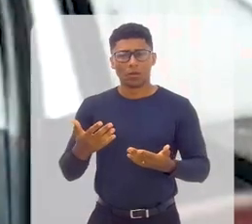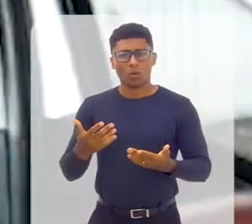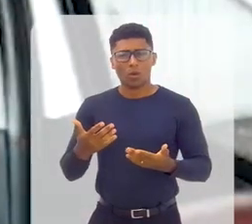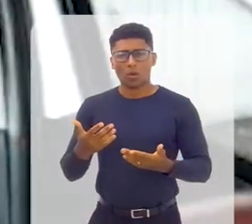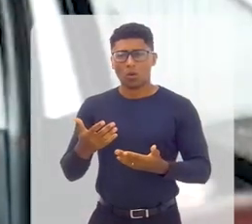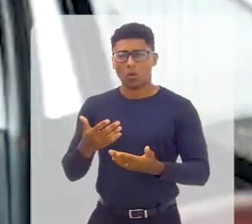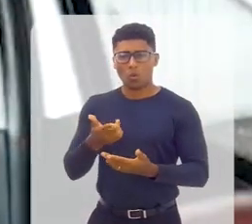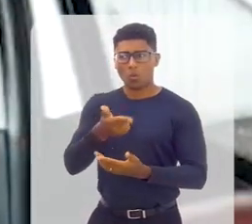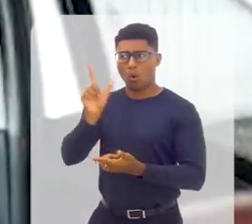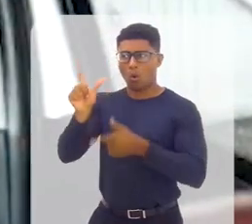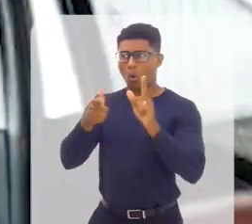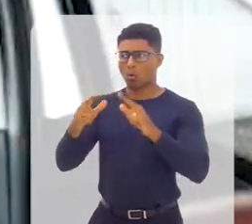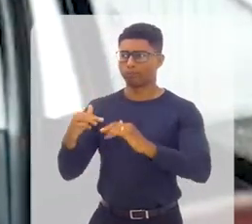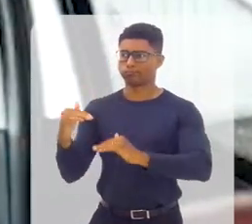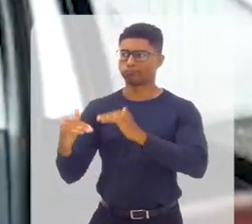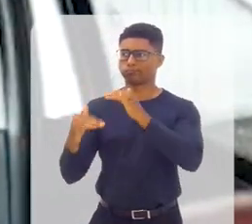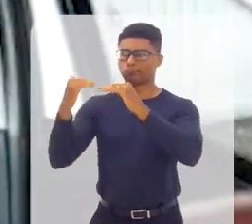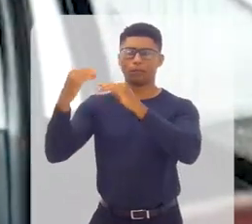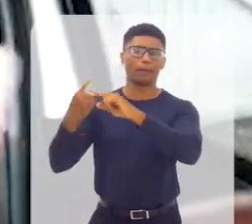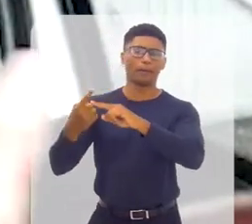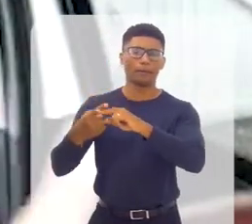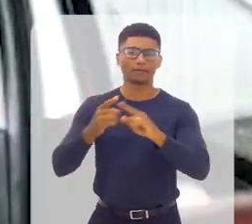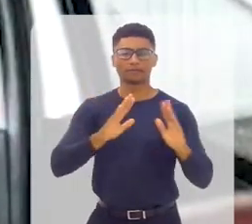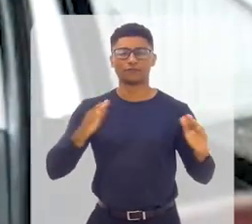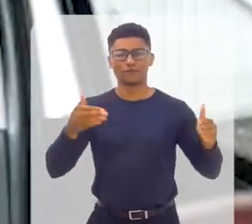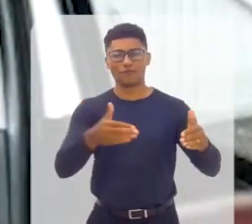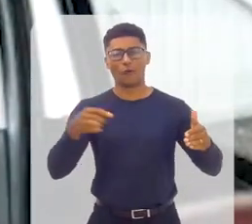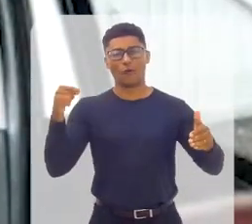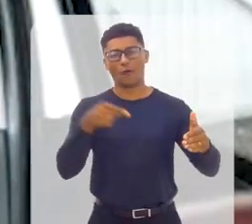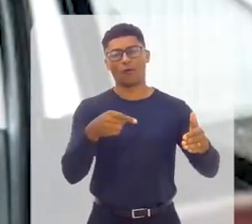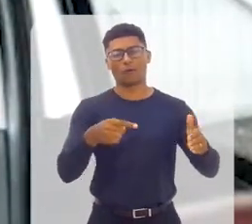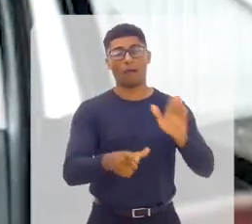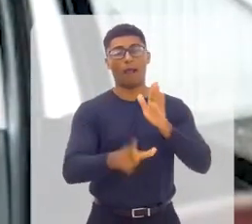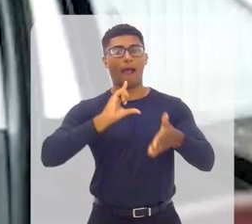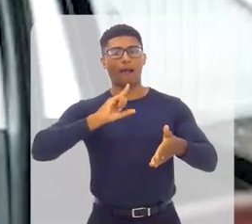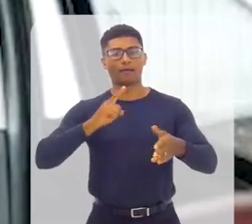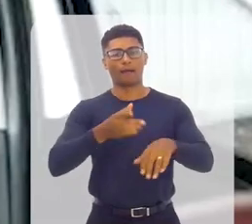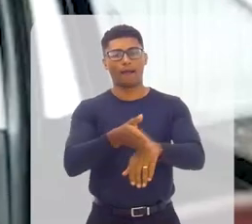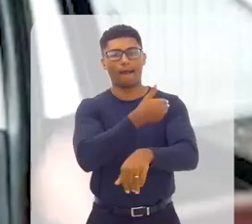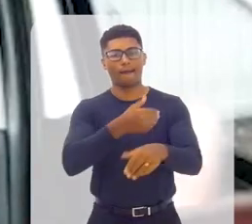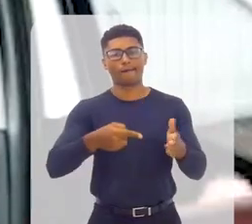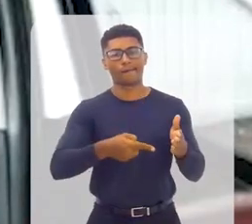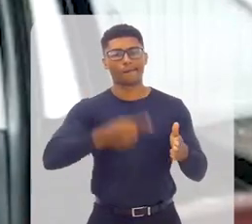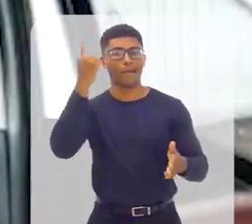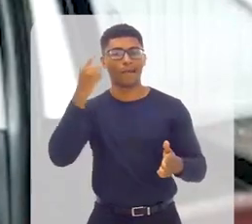outros desenvolvimentos que foram feitos, o fórum é pioneiro, né? E